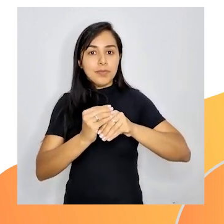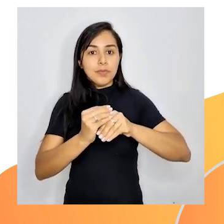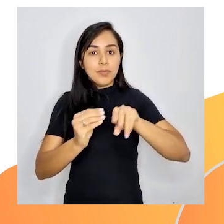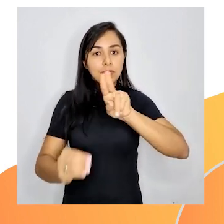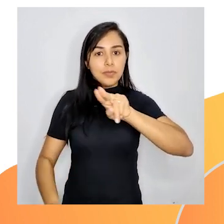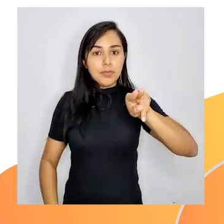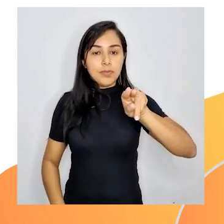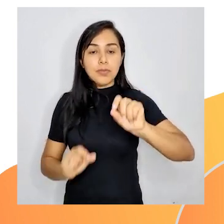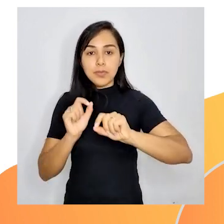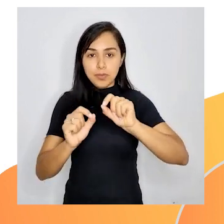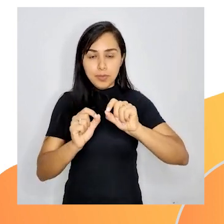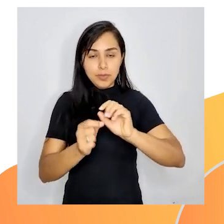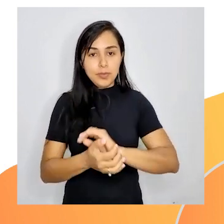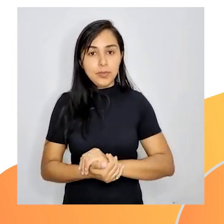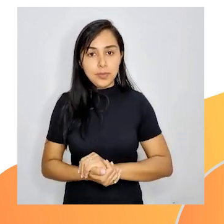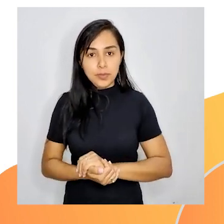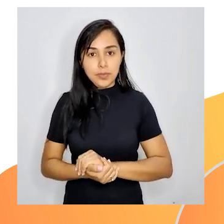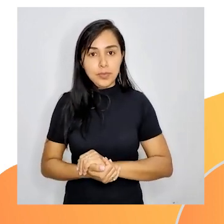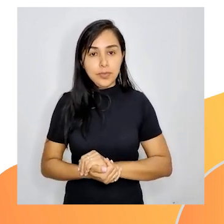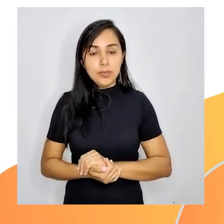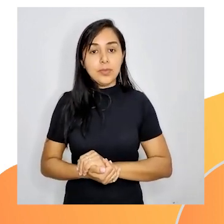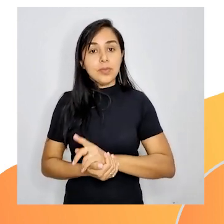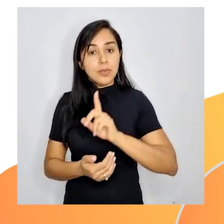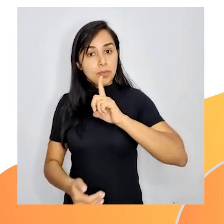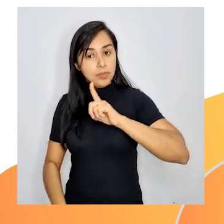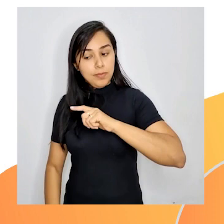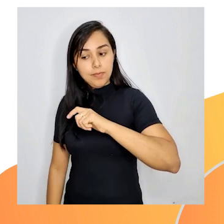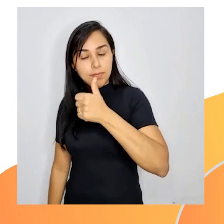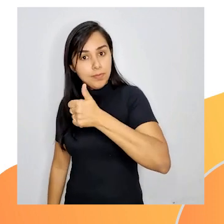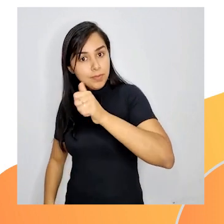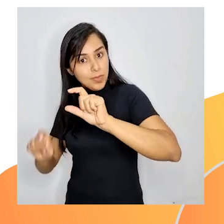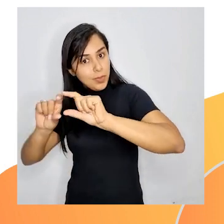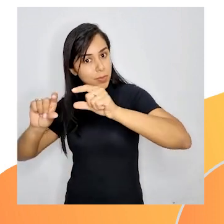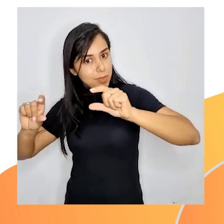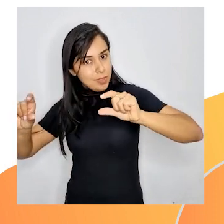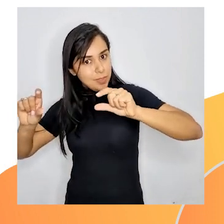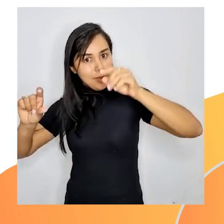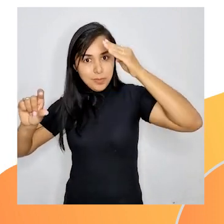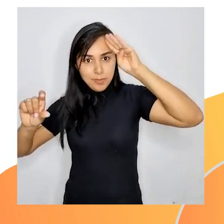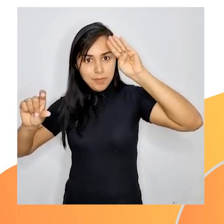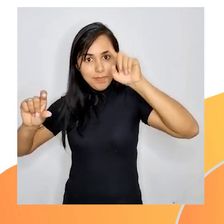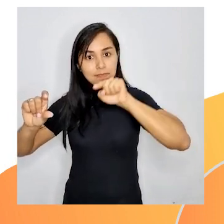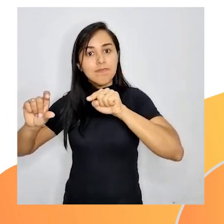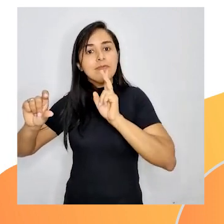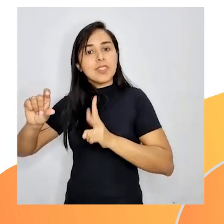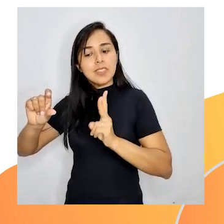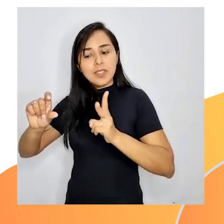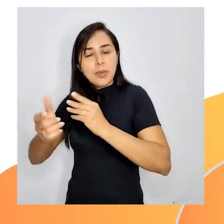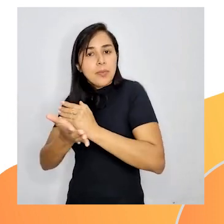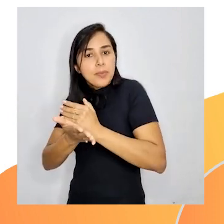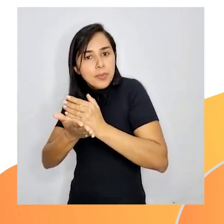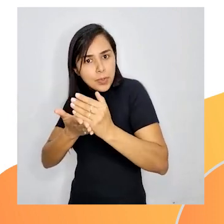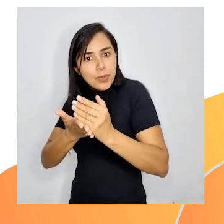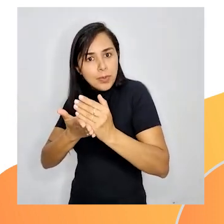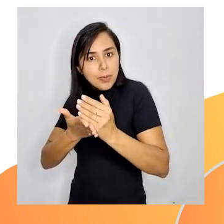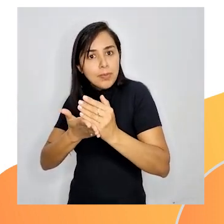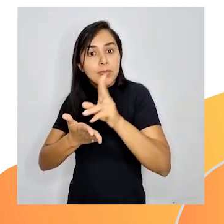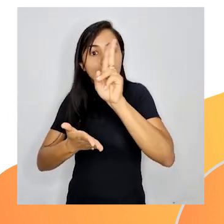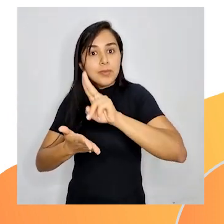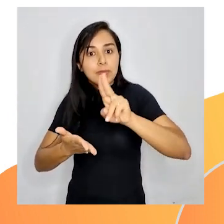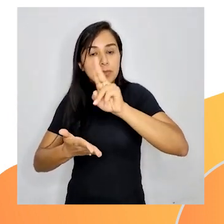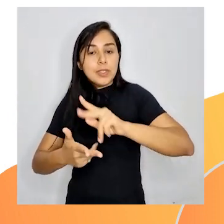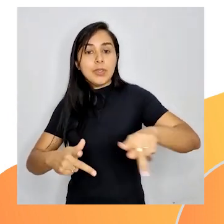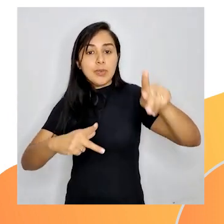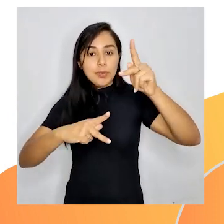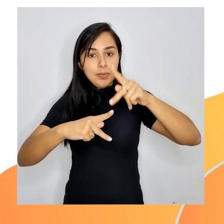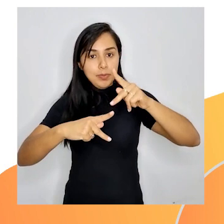complemento nominal da oração principal, sendo sempre iniciada por uma preposição. Vejamos aqui,